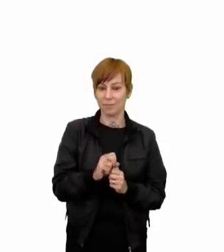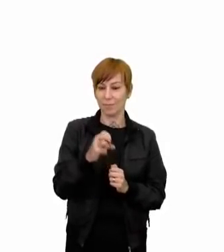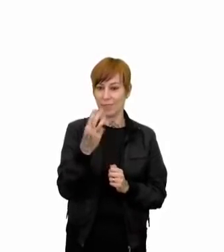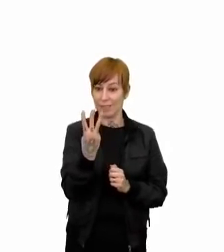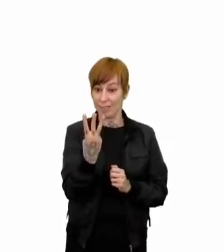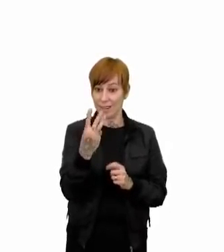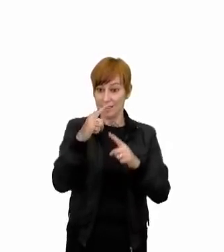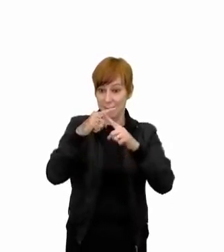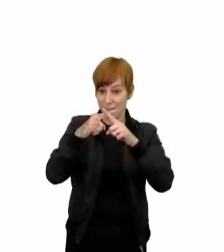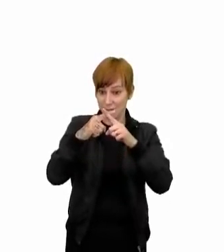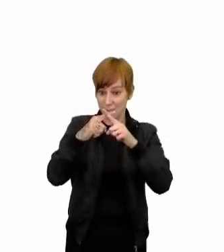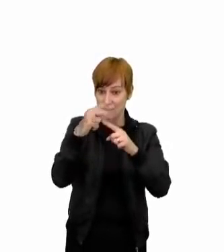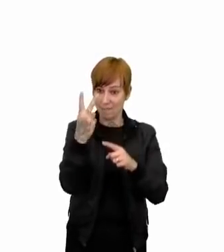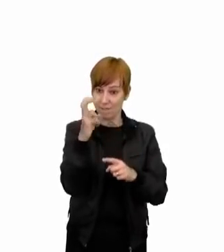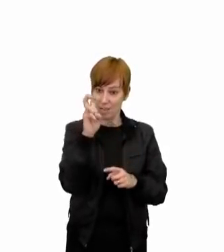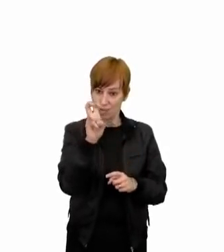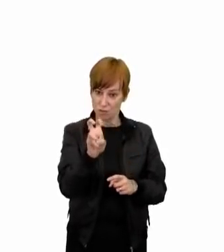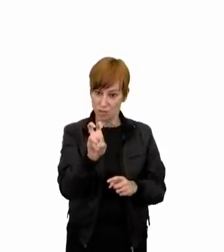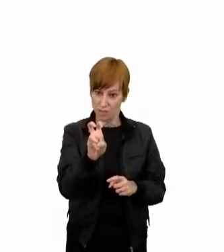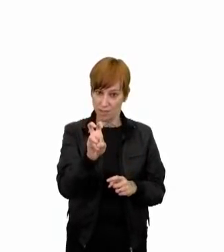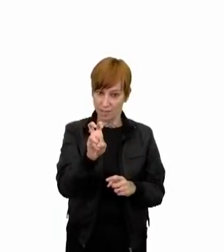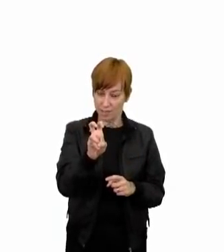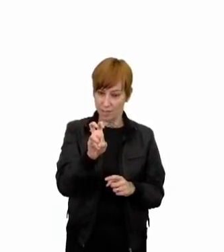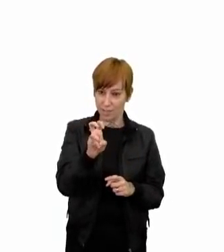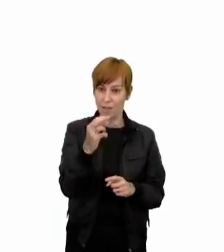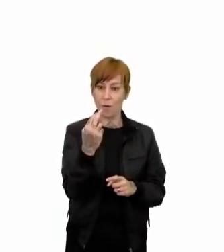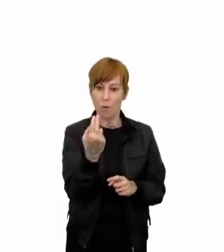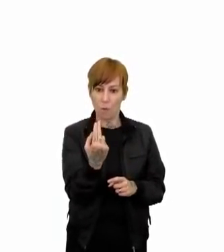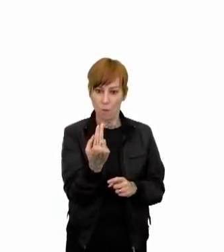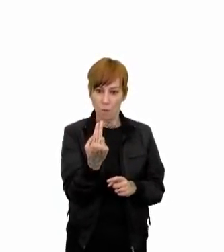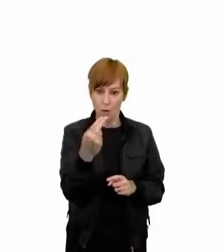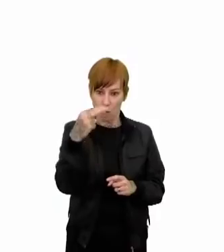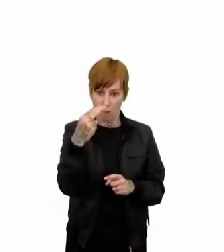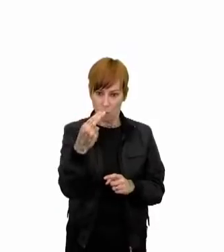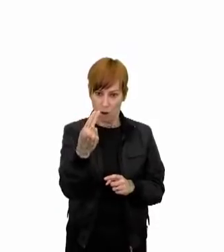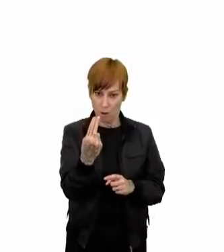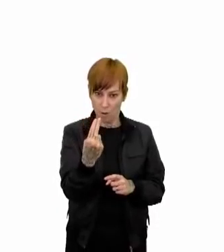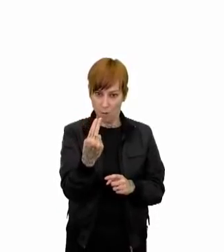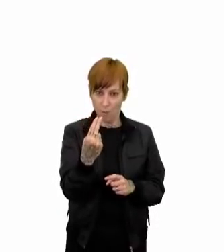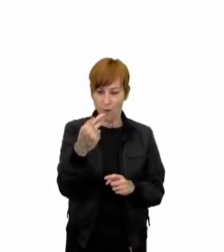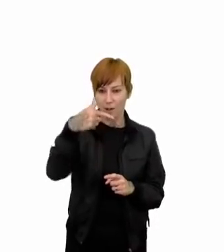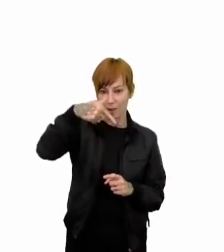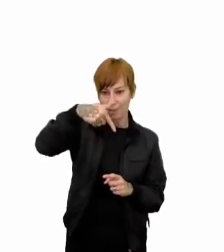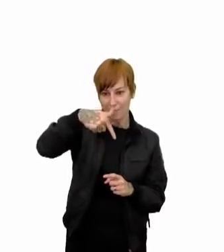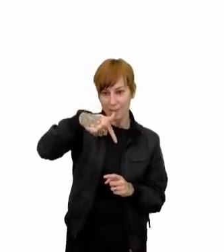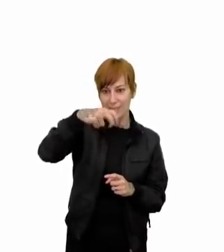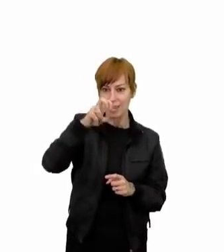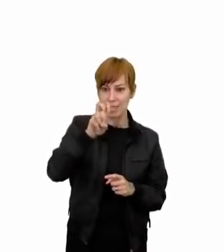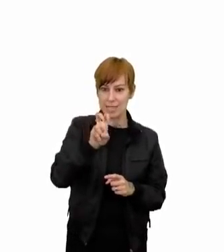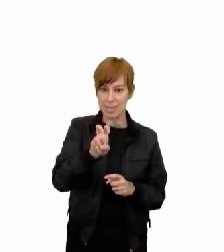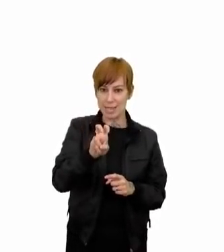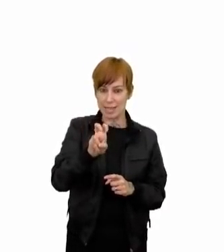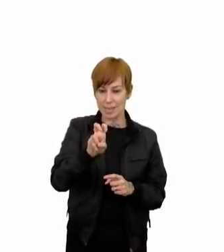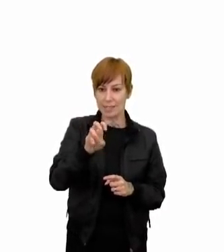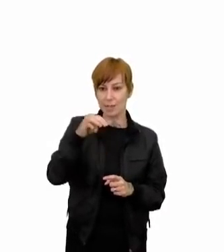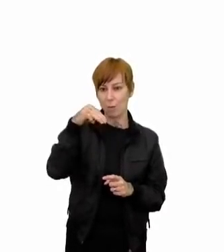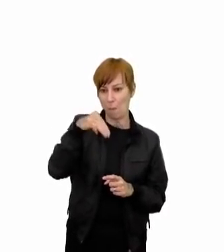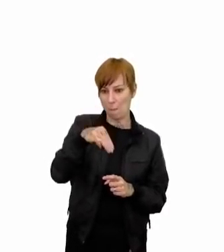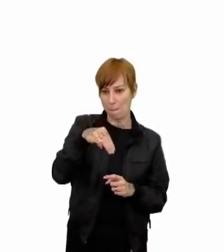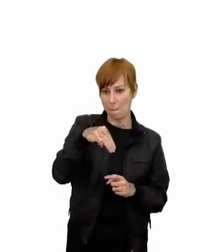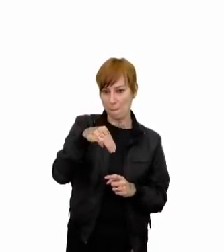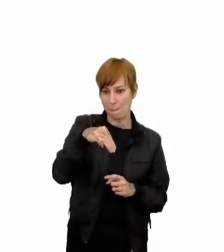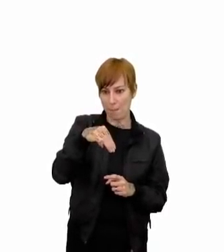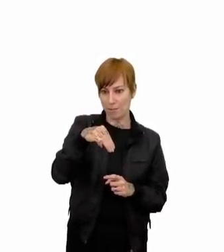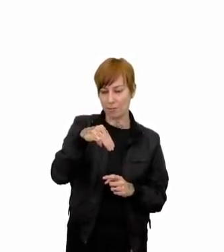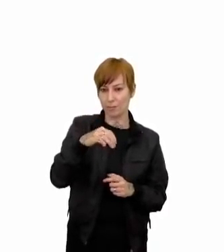25 e multiplicando isso, a gente vai ter uma área aproximada aí de 75, acho que metros quadrados aí.